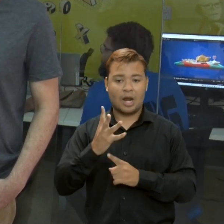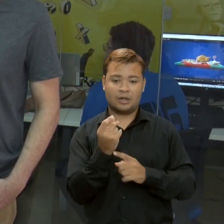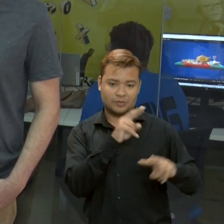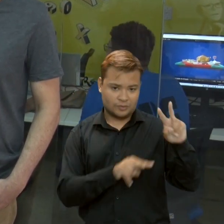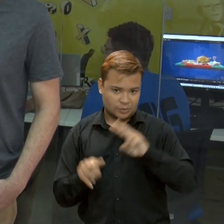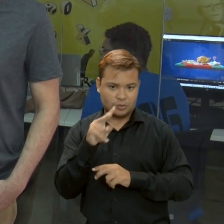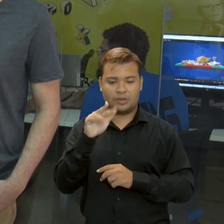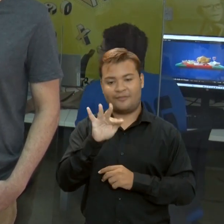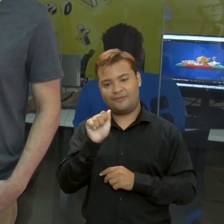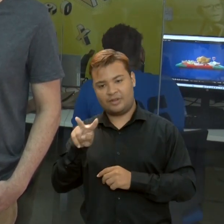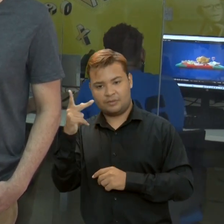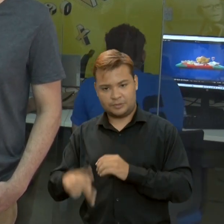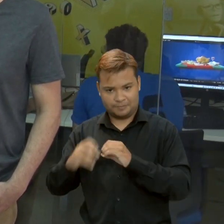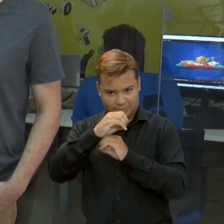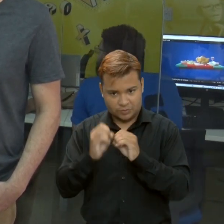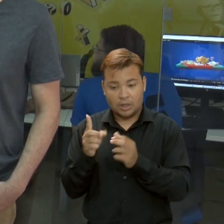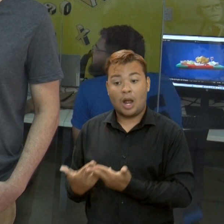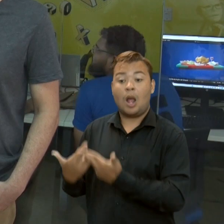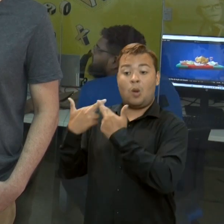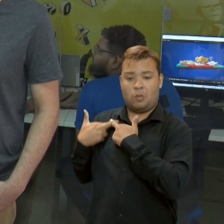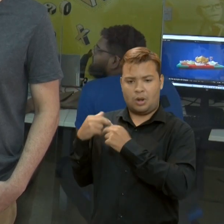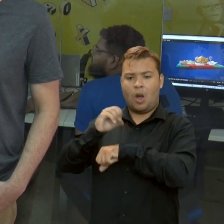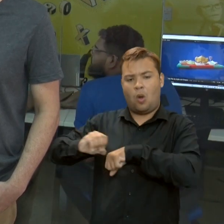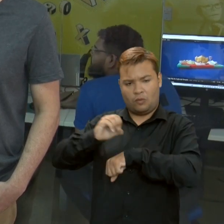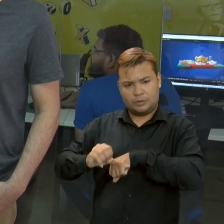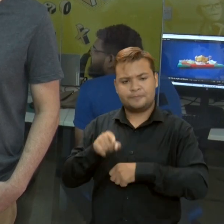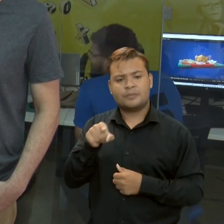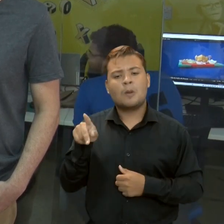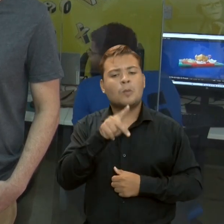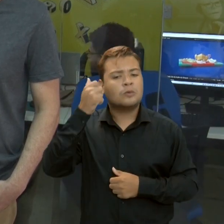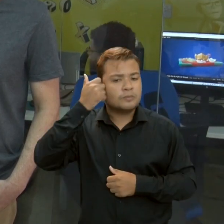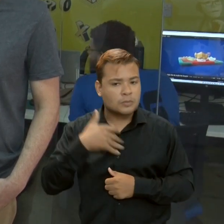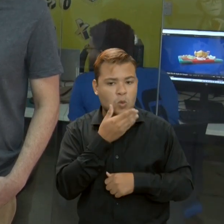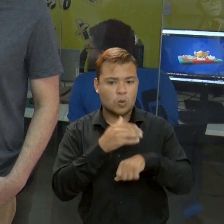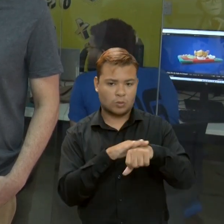e está aqui dirigindo a oficina. O professor ele se identifica como um